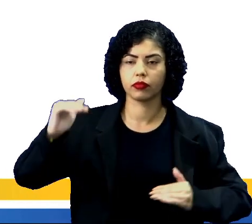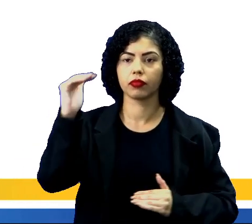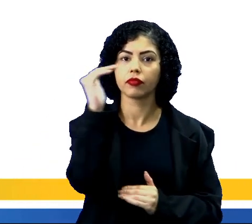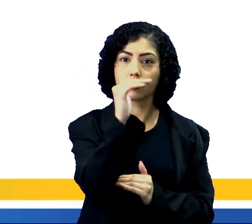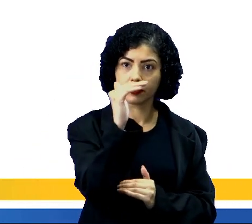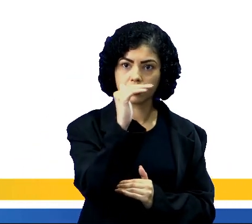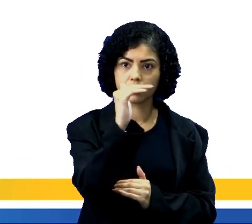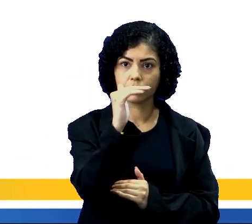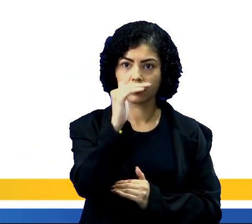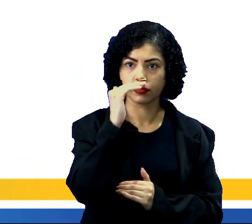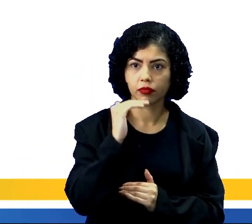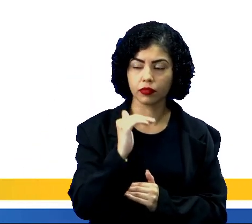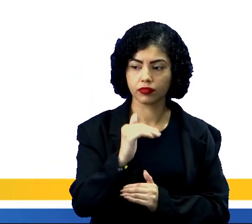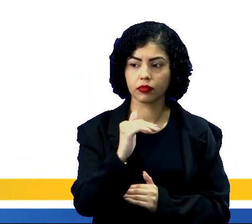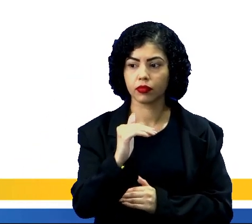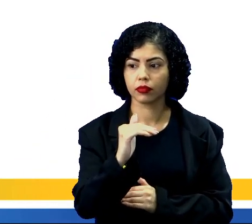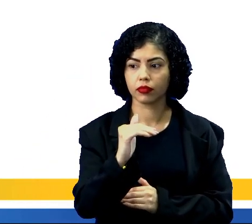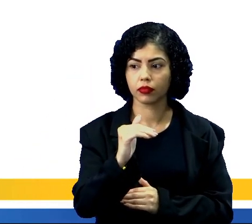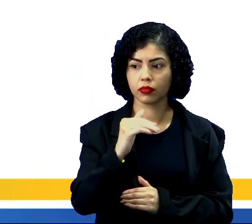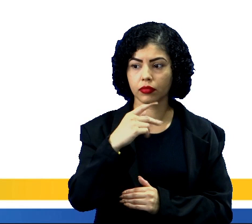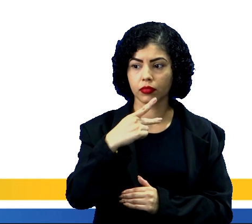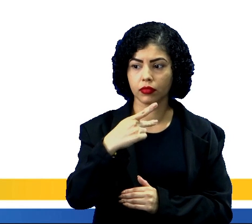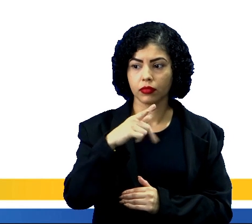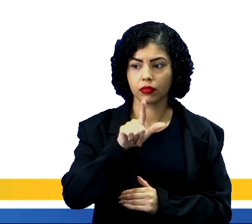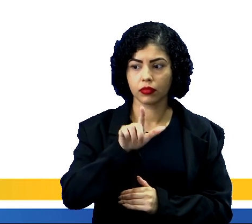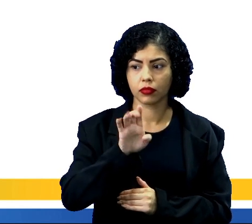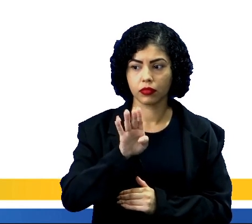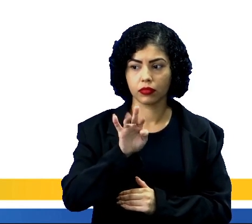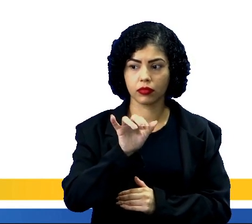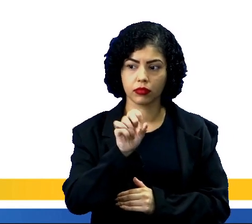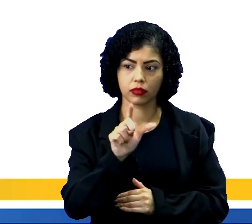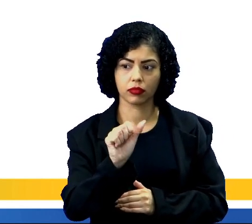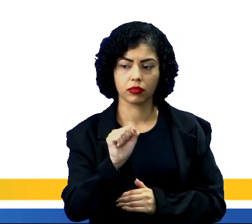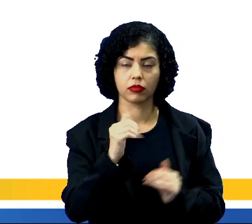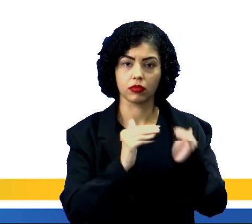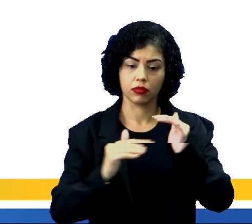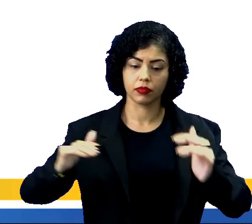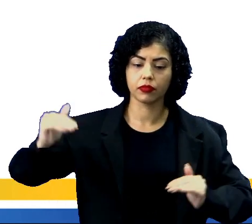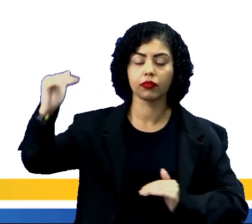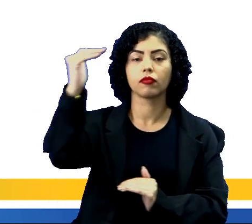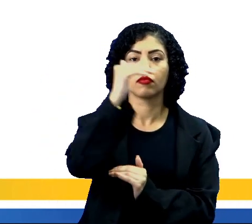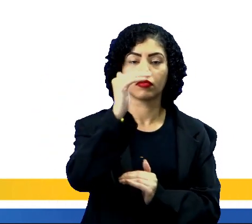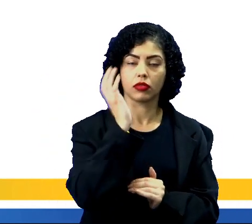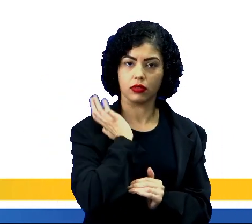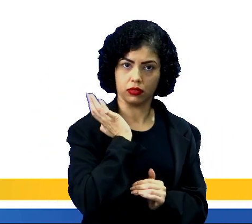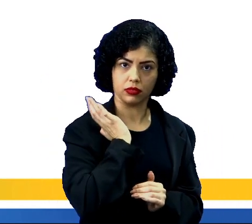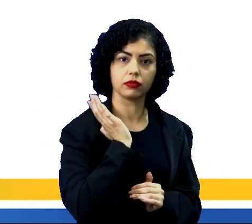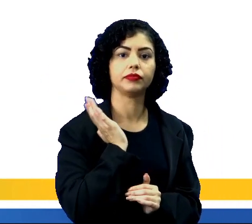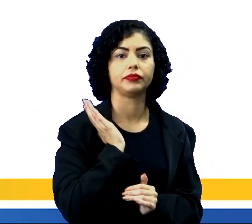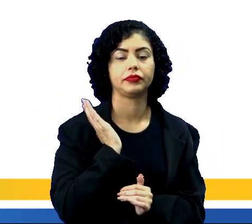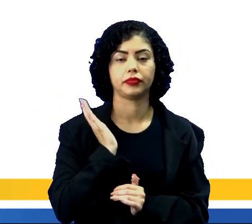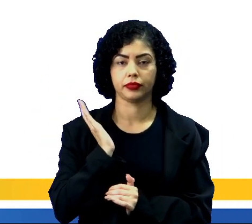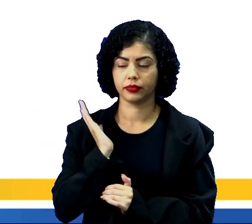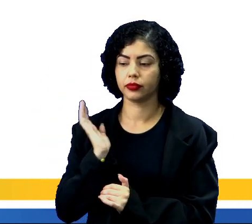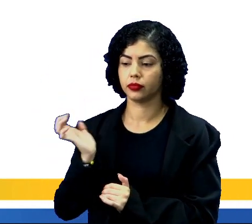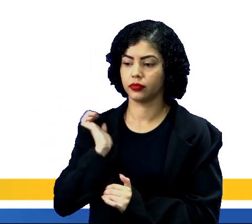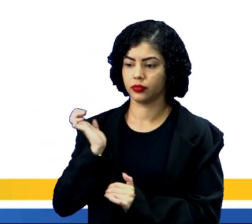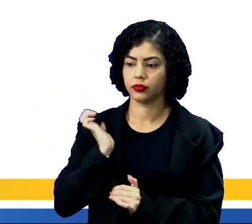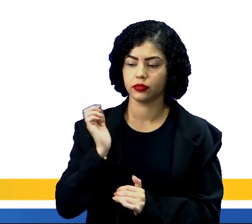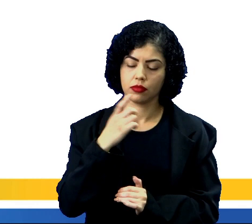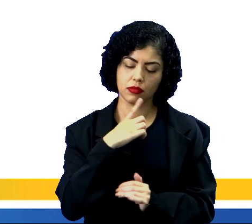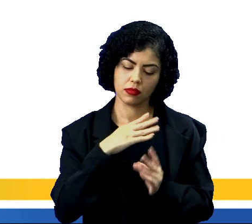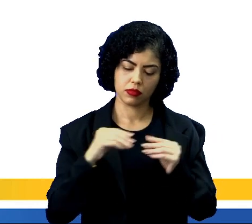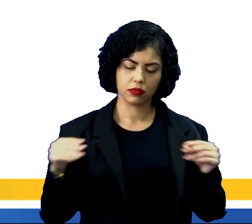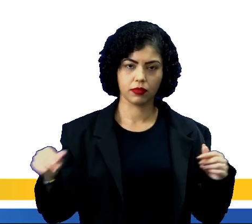pirâmide, logo seguidos pelos plebeus. Os patrícios eram os nobres e também os que mais tinham